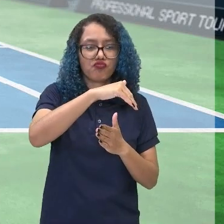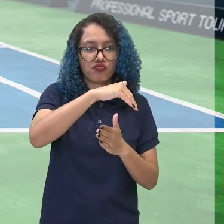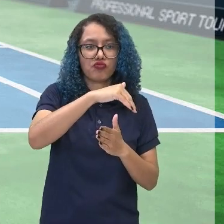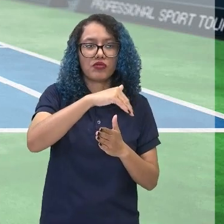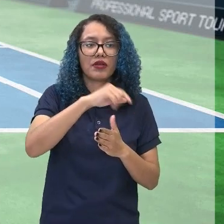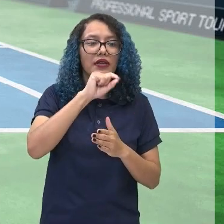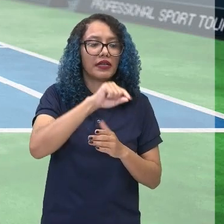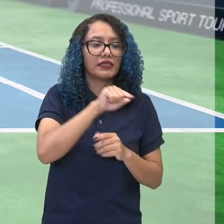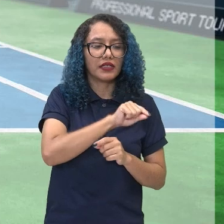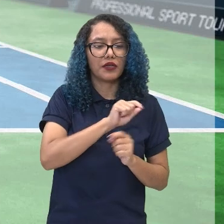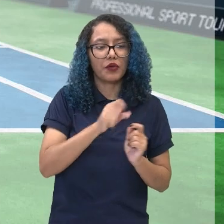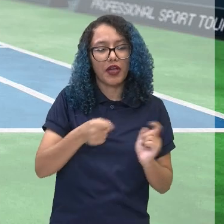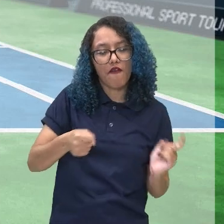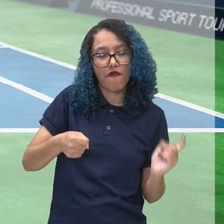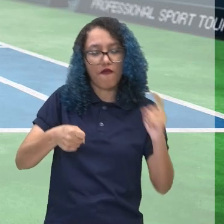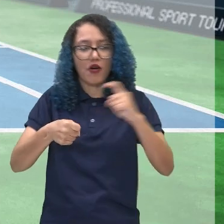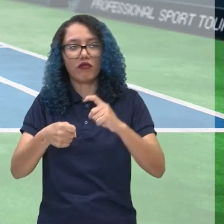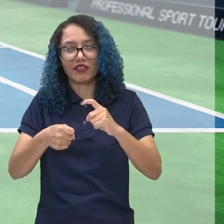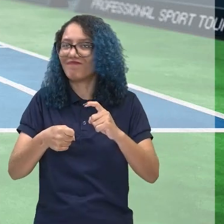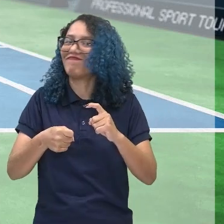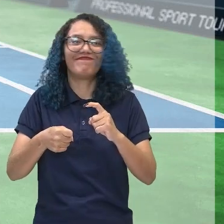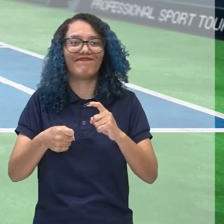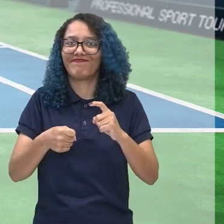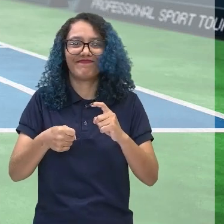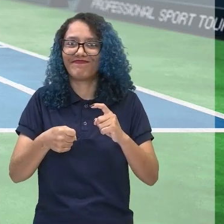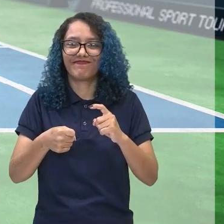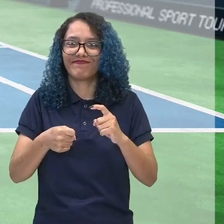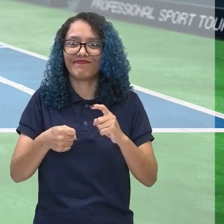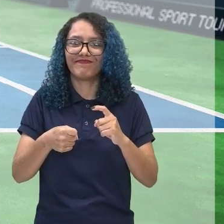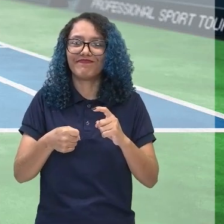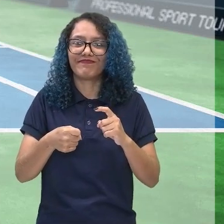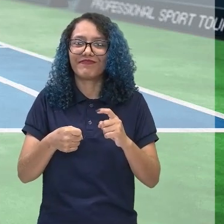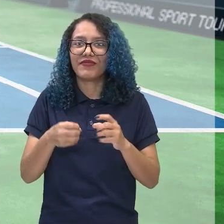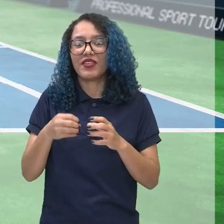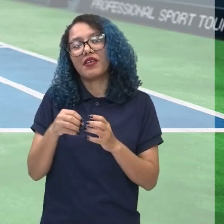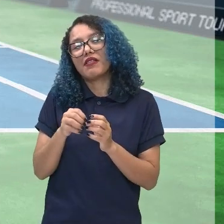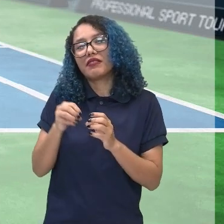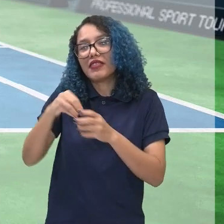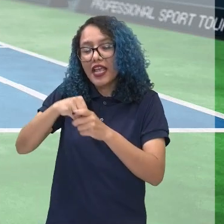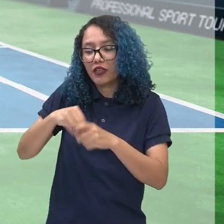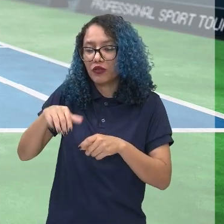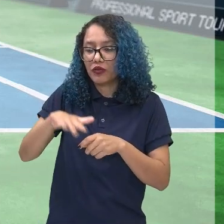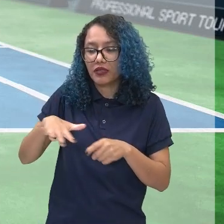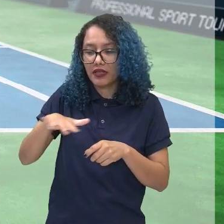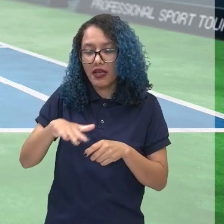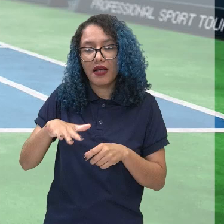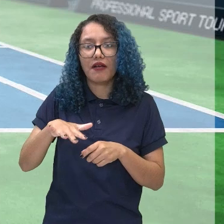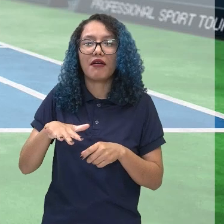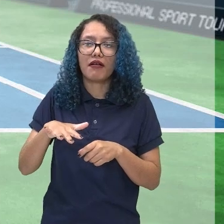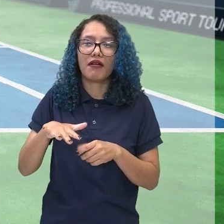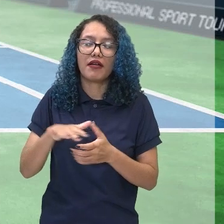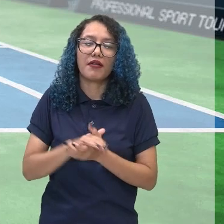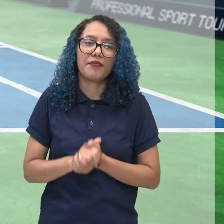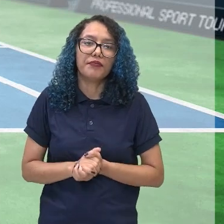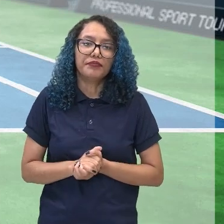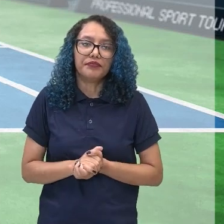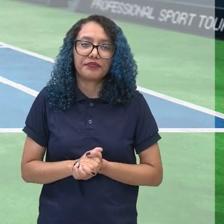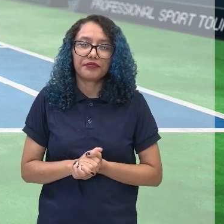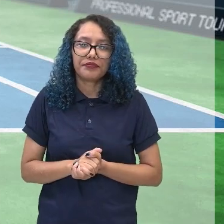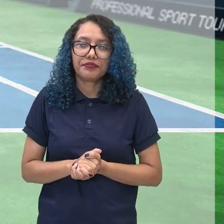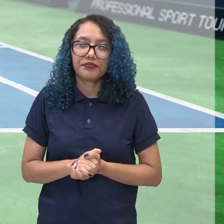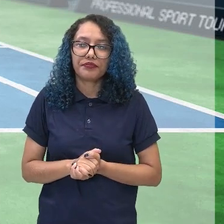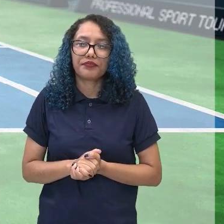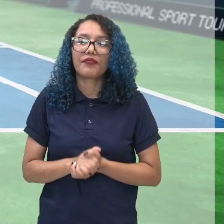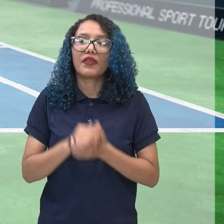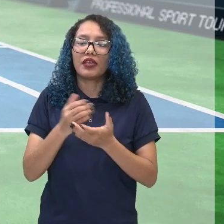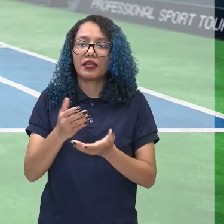consiga devolver essa bola corretamente dentro dos limites da quadra ou nem consiga tocar nela, tá bom? A gente vai dar início